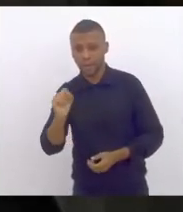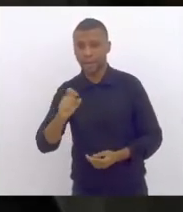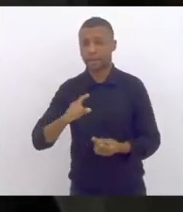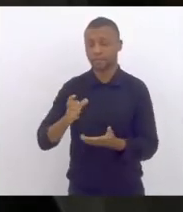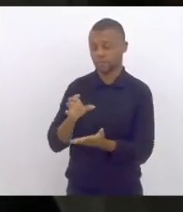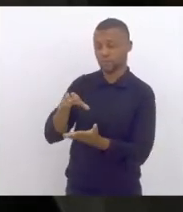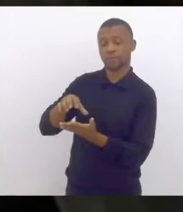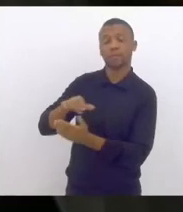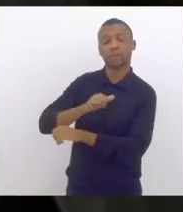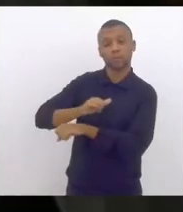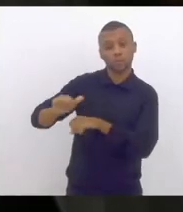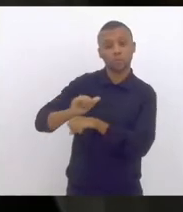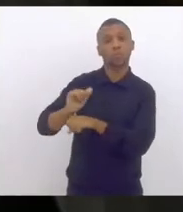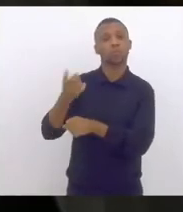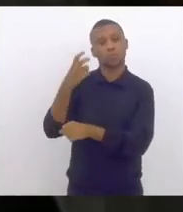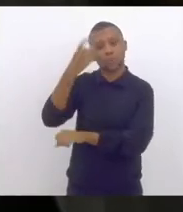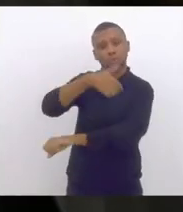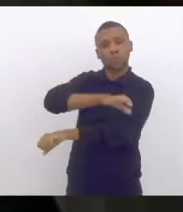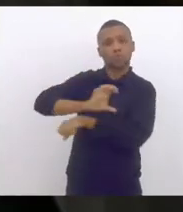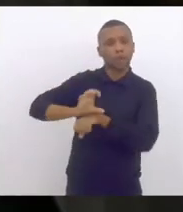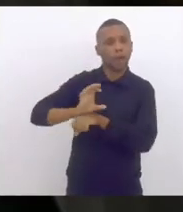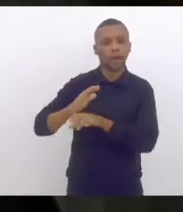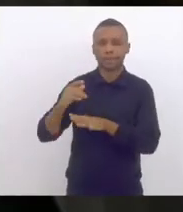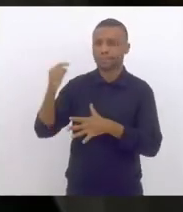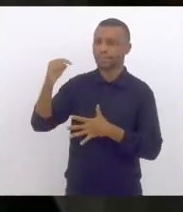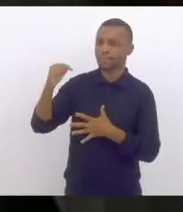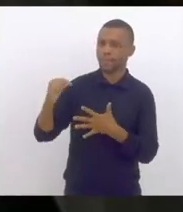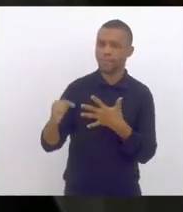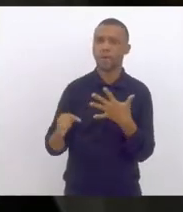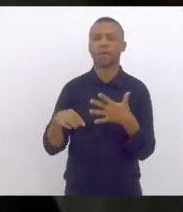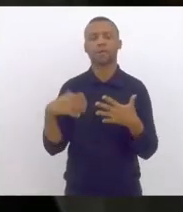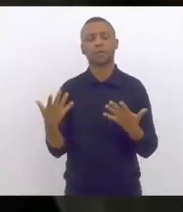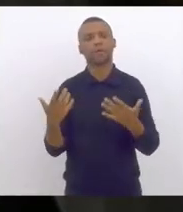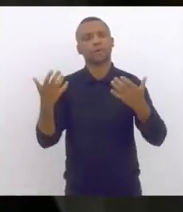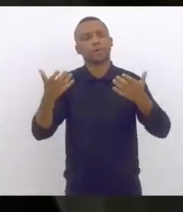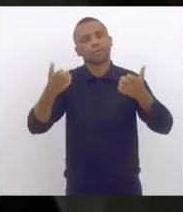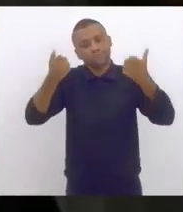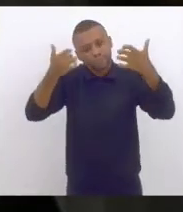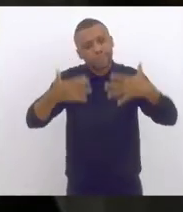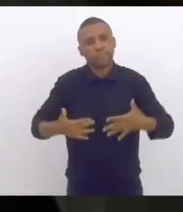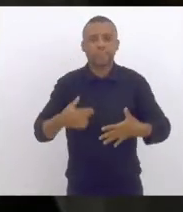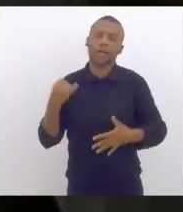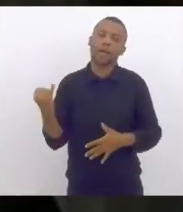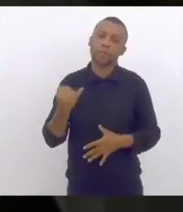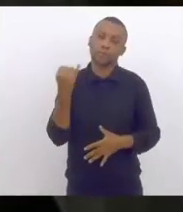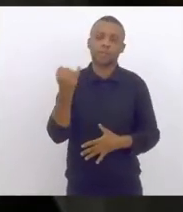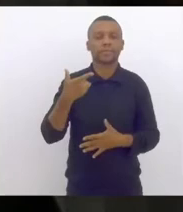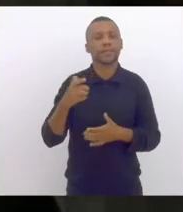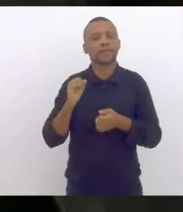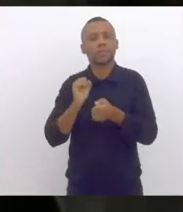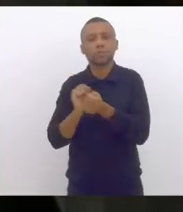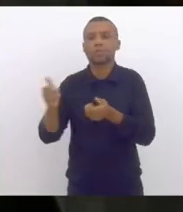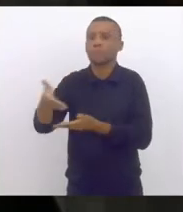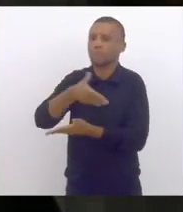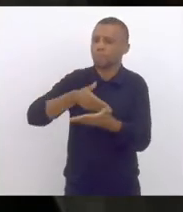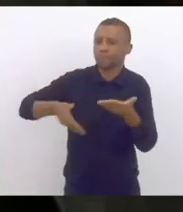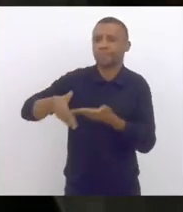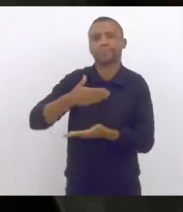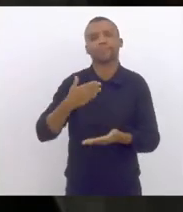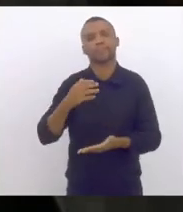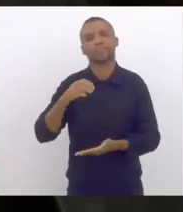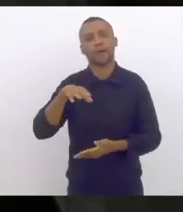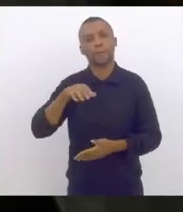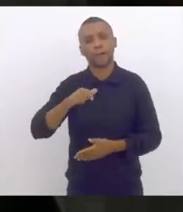culturais e assim sucessivamente. Então, eu quero dizer da importância de ter convivido, de estar convivendo com a Maria Carmen